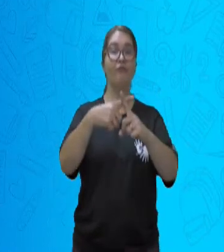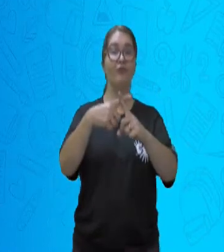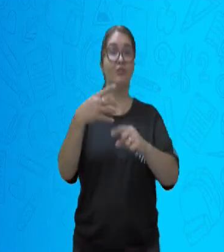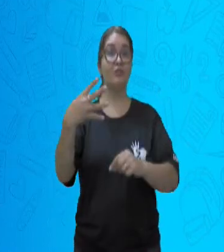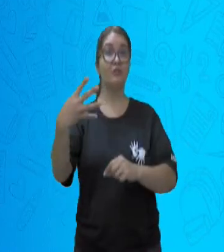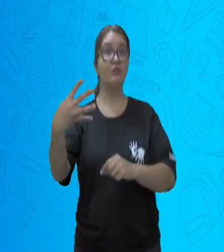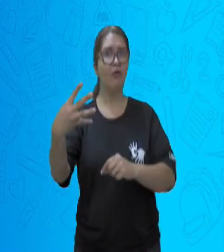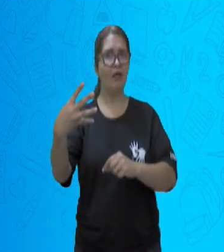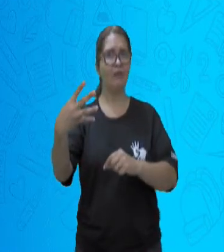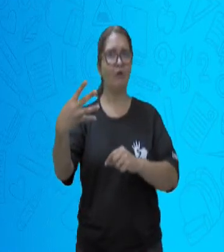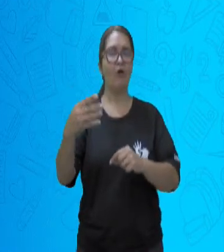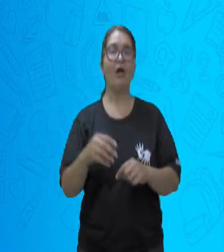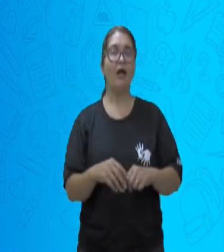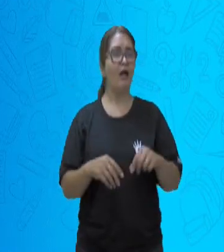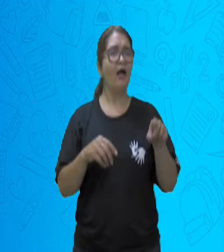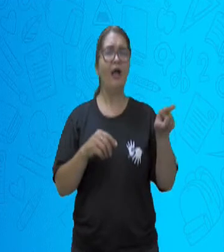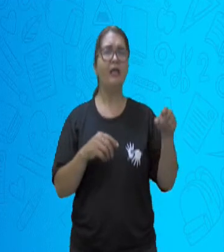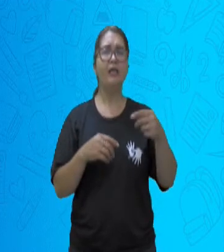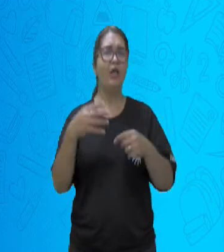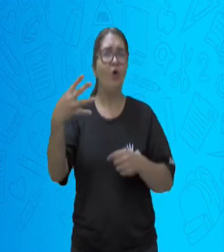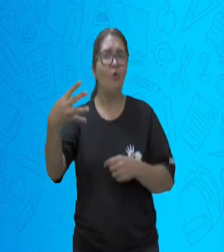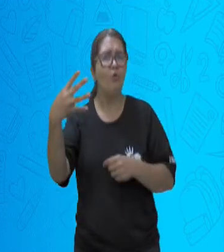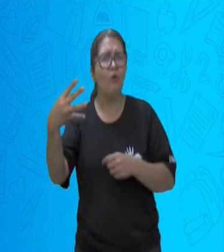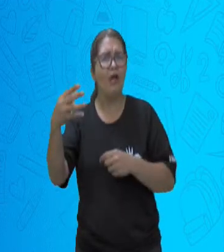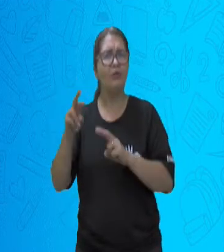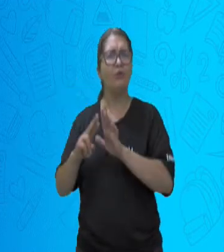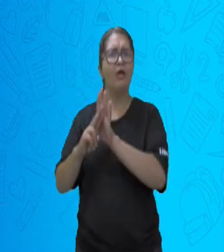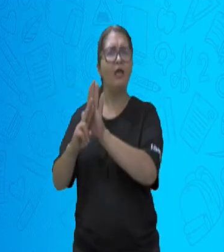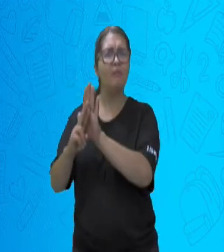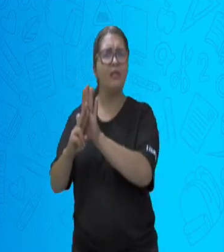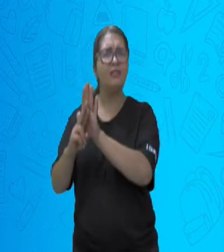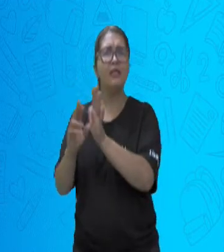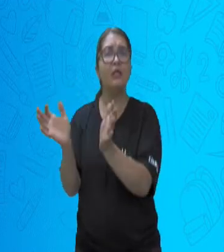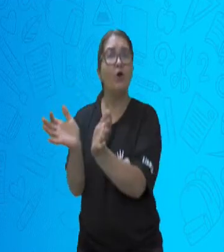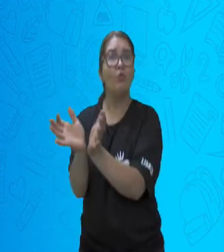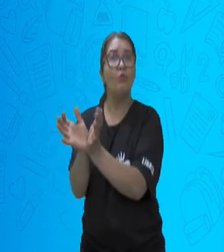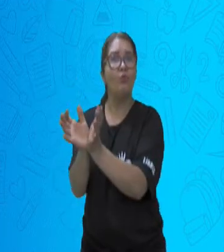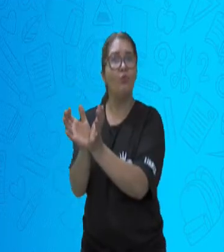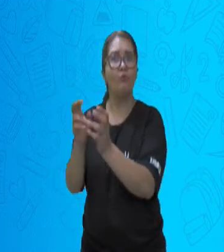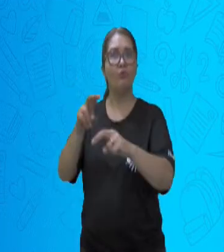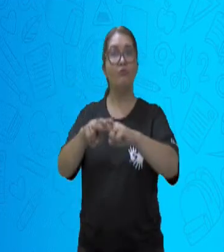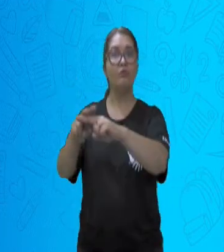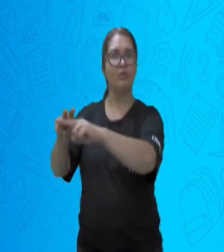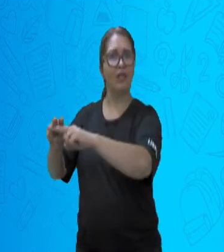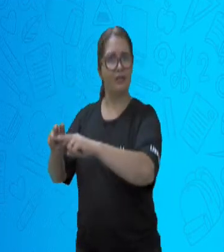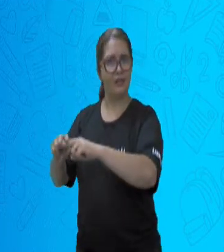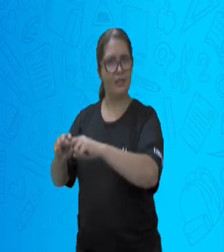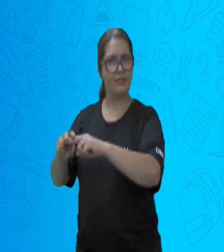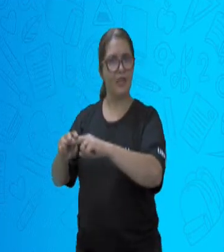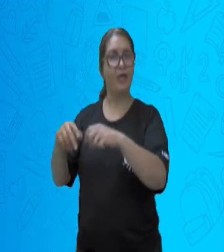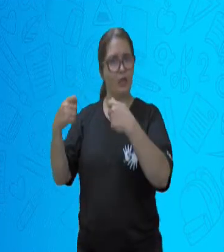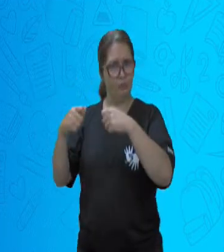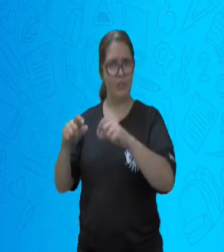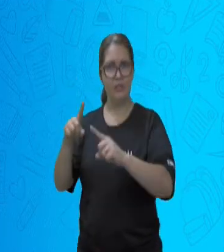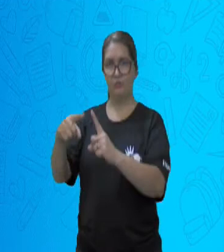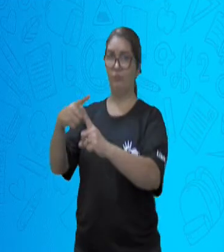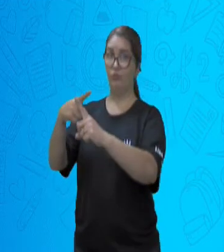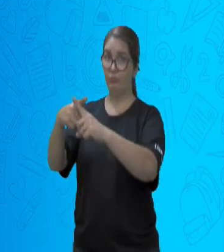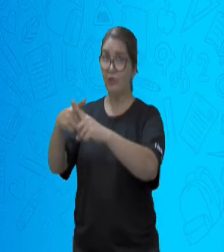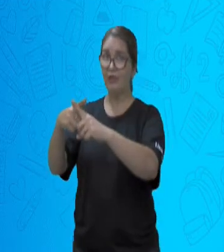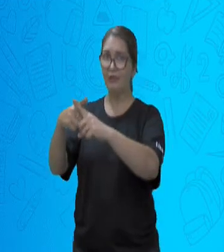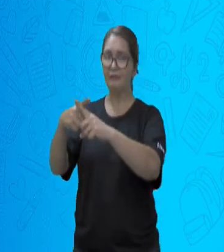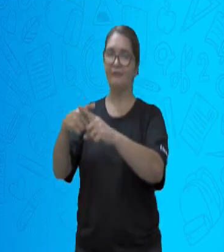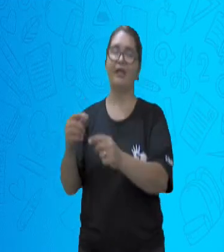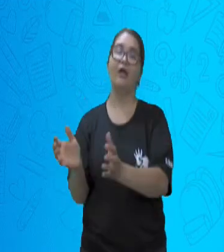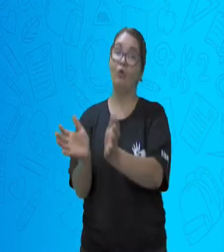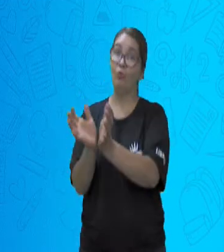4 representa o número de cadeiras que eu preciso multiplicar. Então, eu tenho um grupo aqui de 4 cadeiras. E